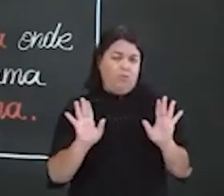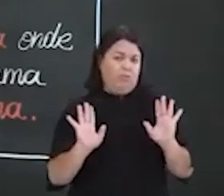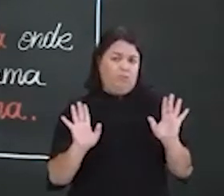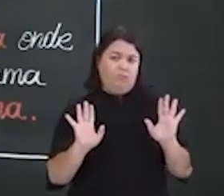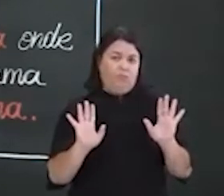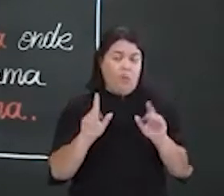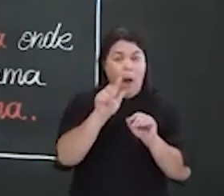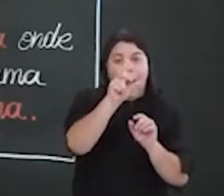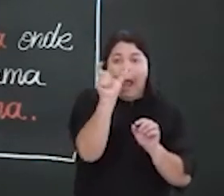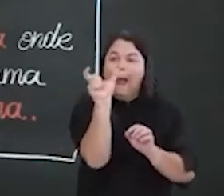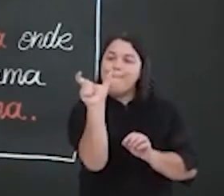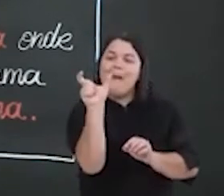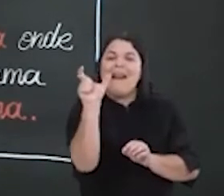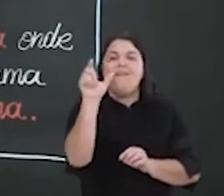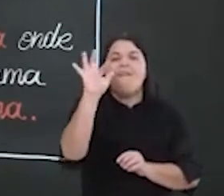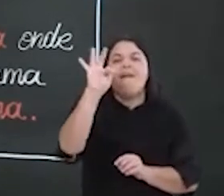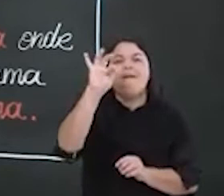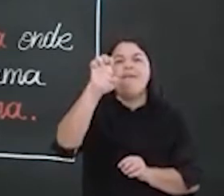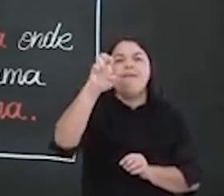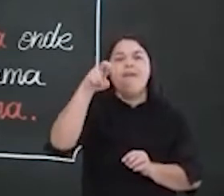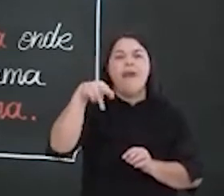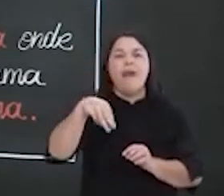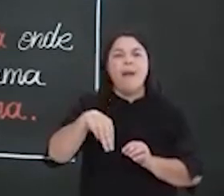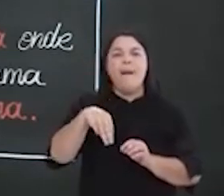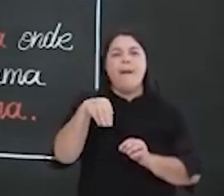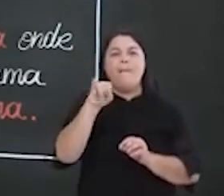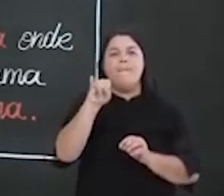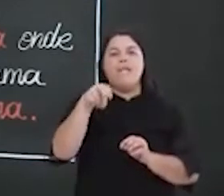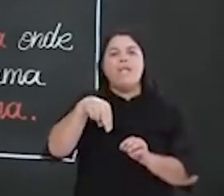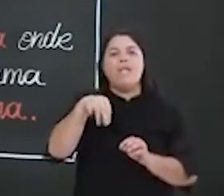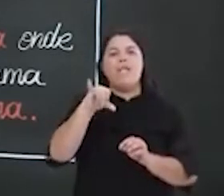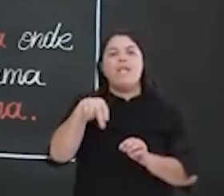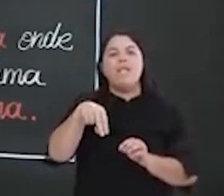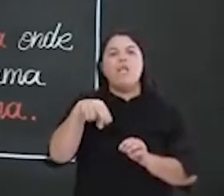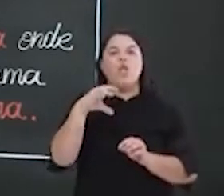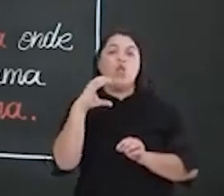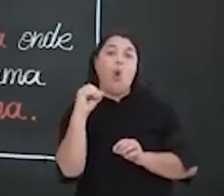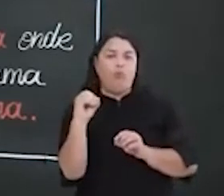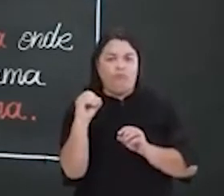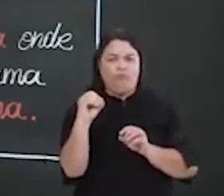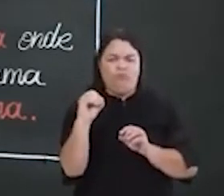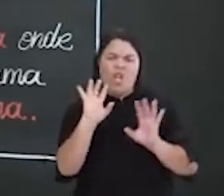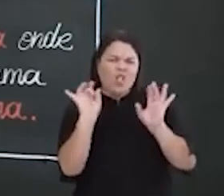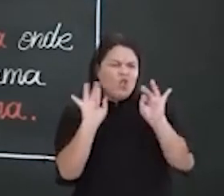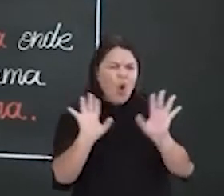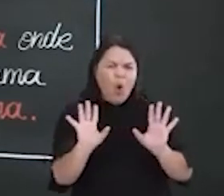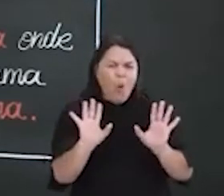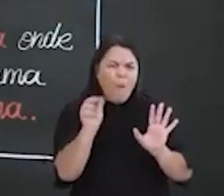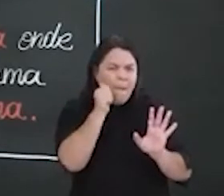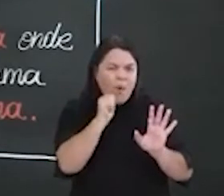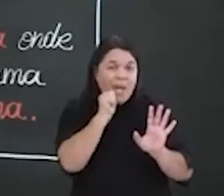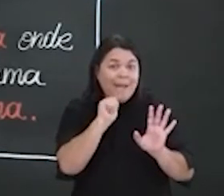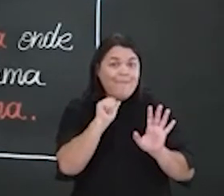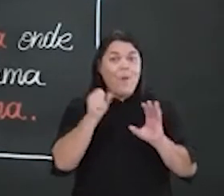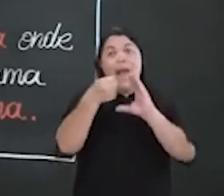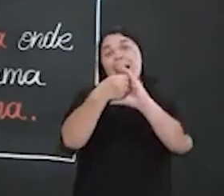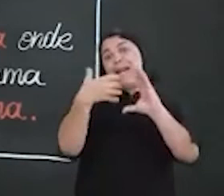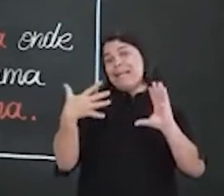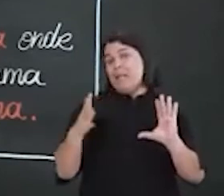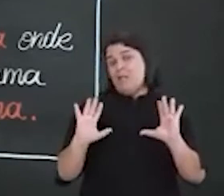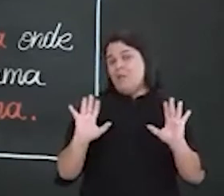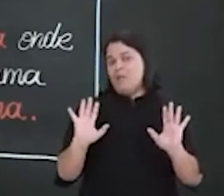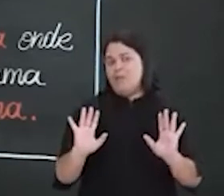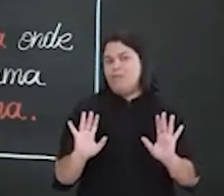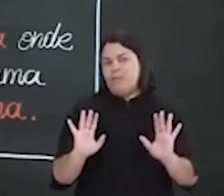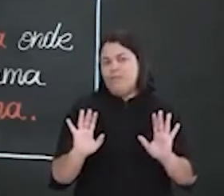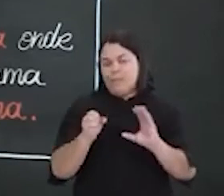palavra feminina é uma característica do programa, assim como eu poderia dizer que é um programa de mulheres. Esse de mulheres compõe uma